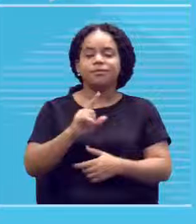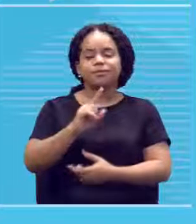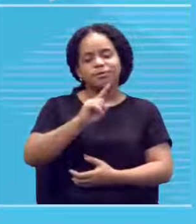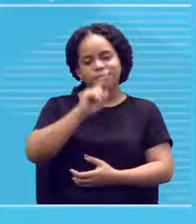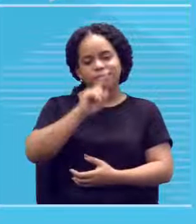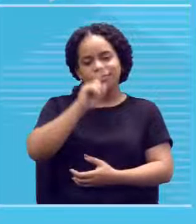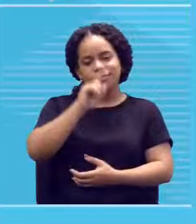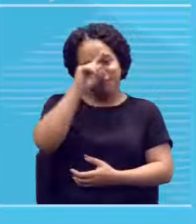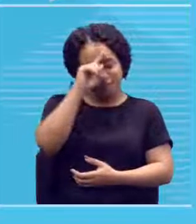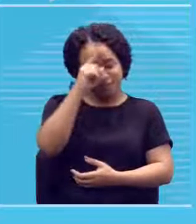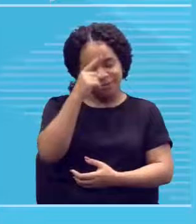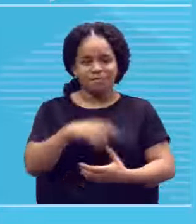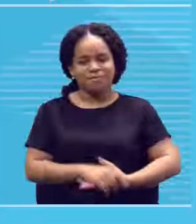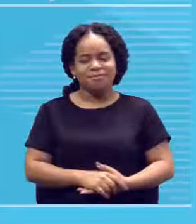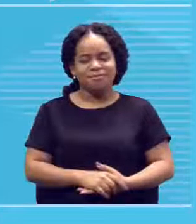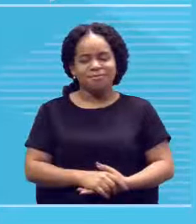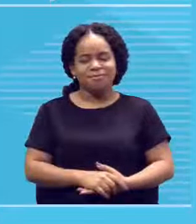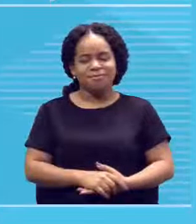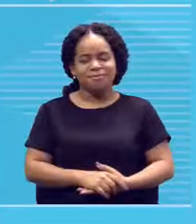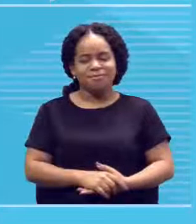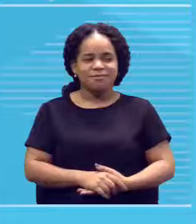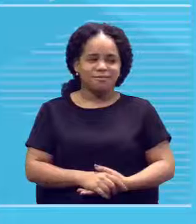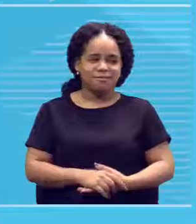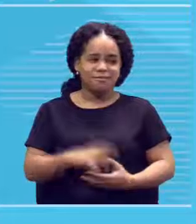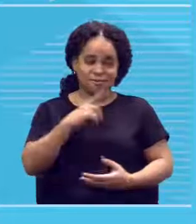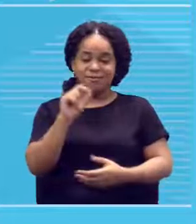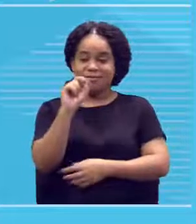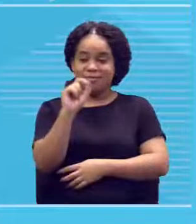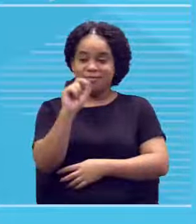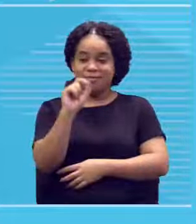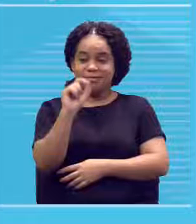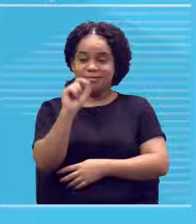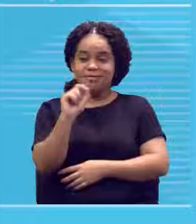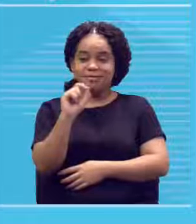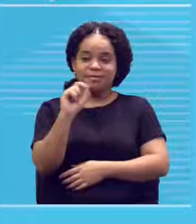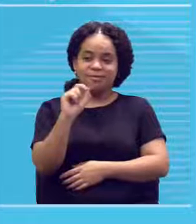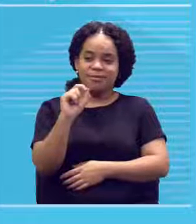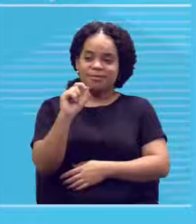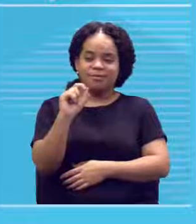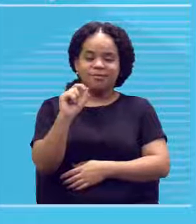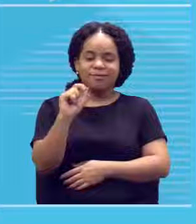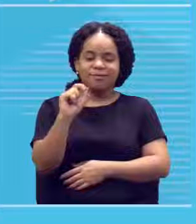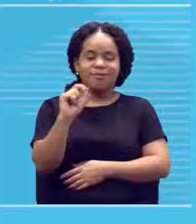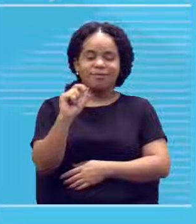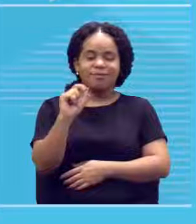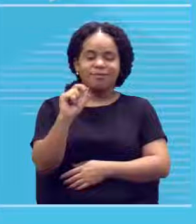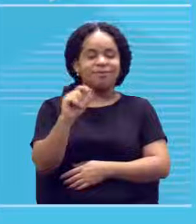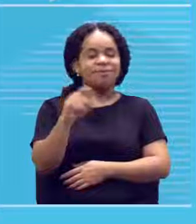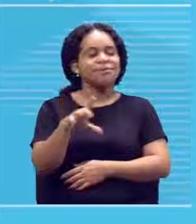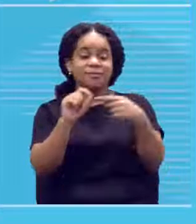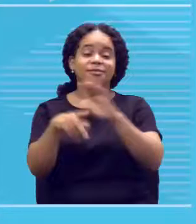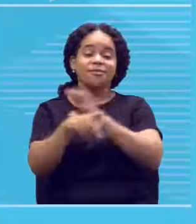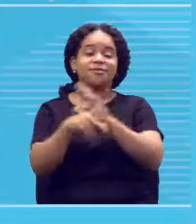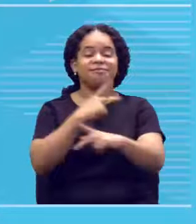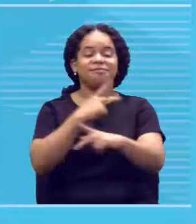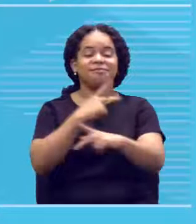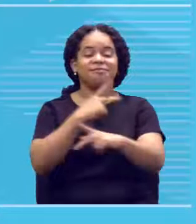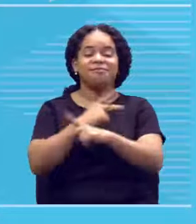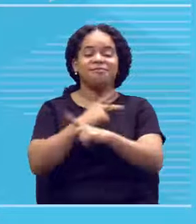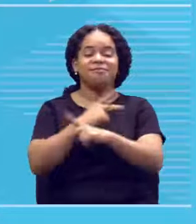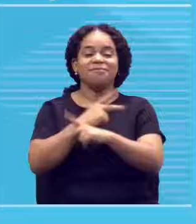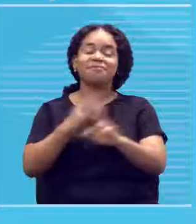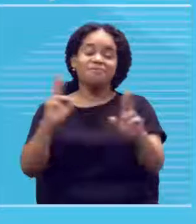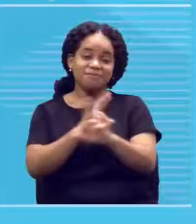O que é que nós temos mais esse que O que é um pronome relativo ele